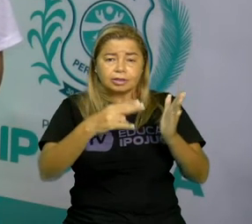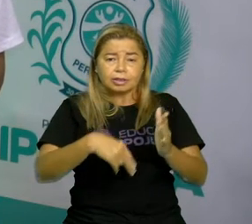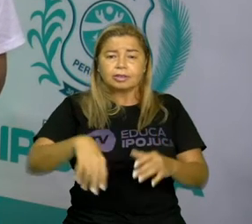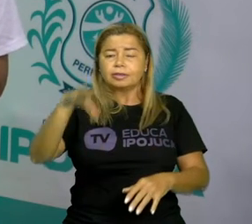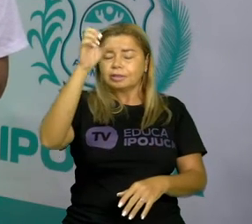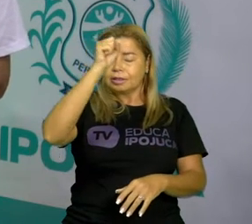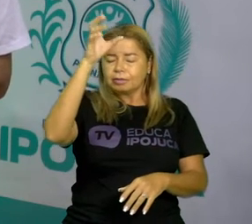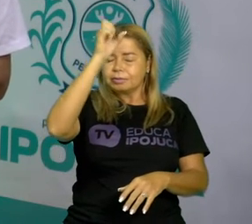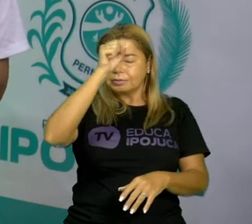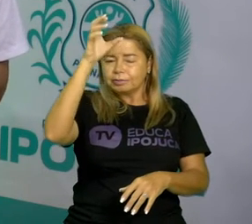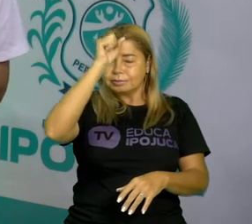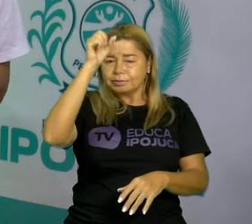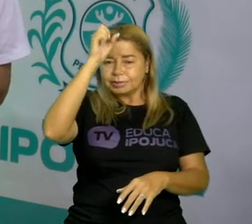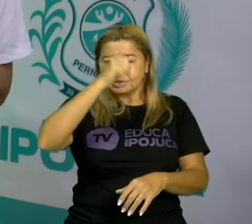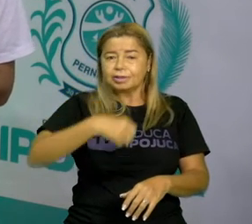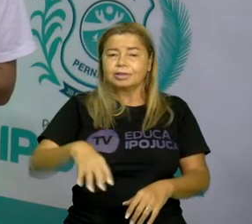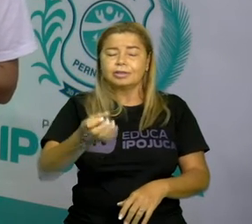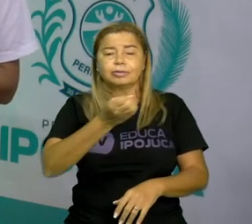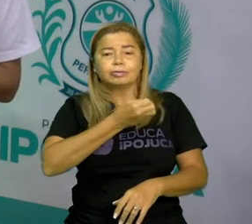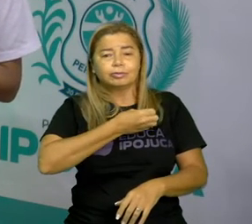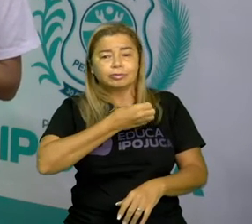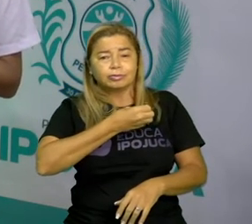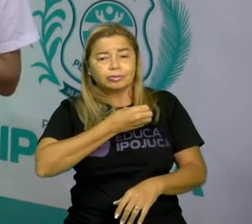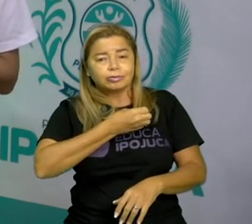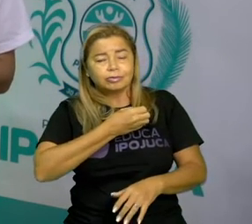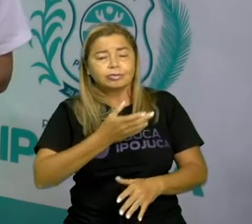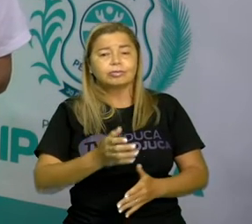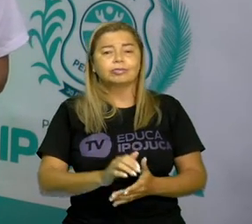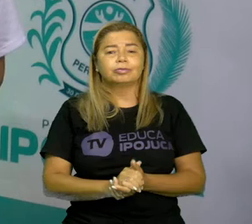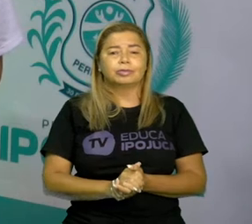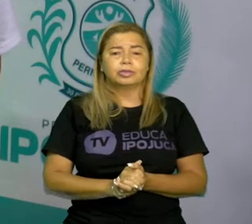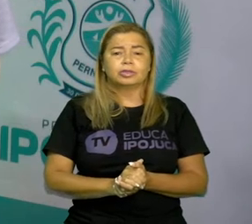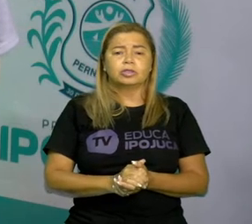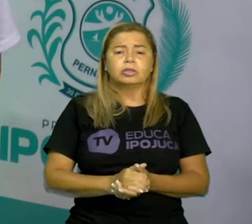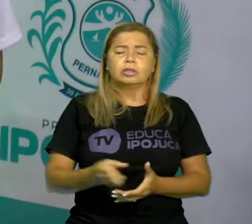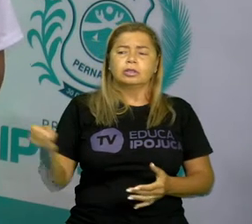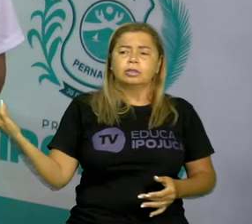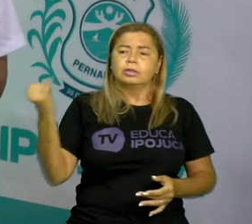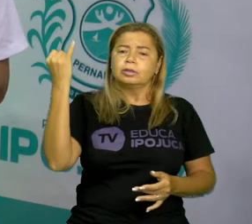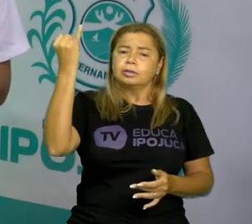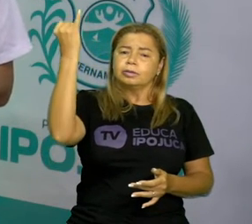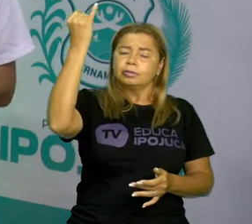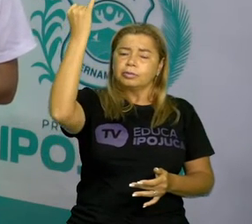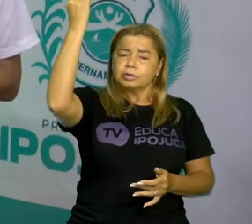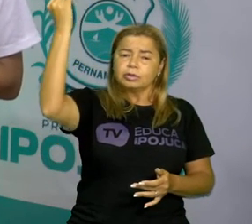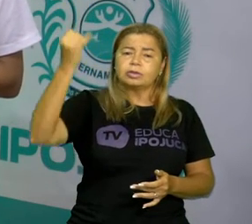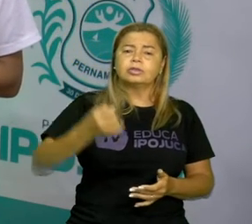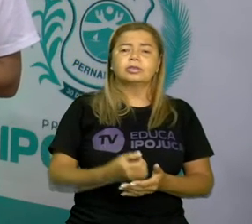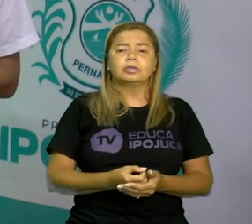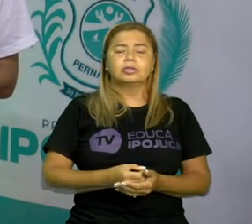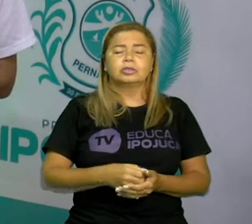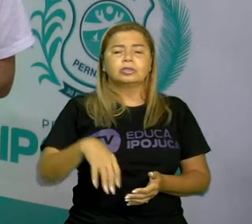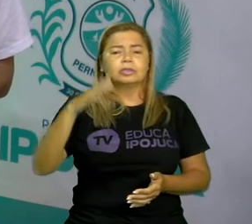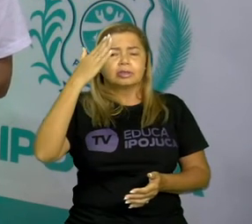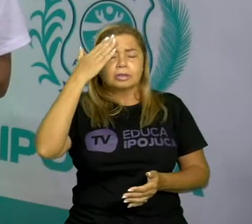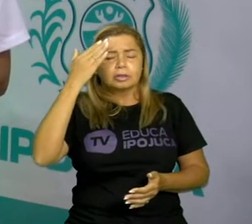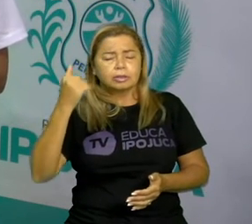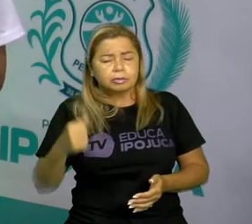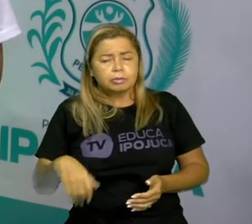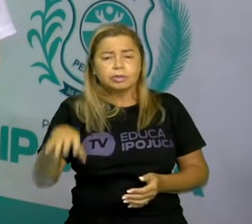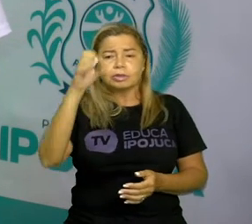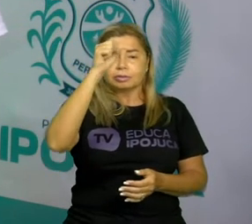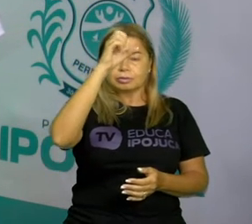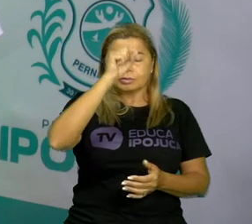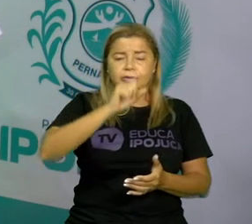sobre os números, a sequência numérica, que é importante a gente aprender a